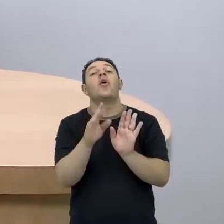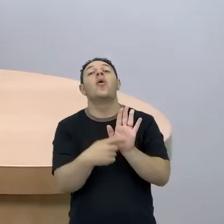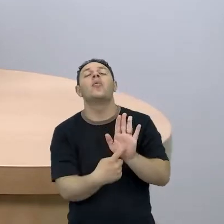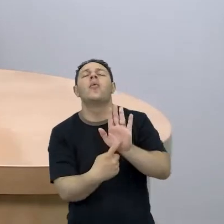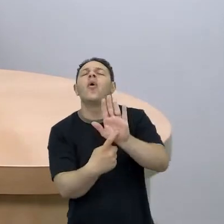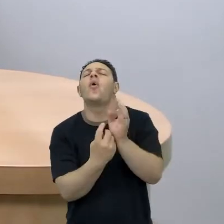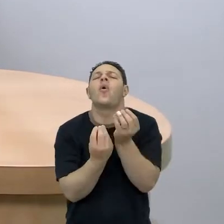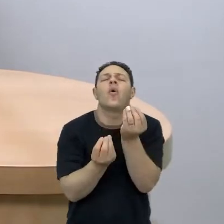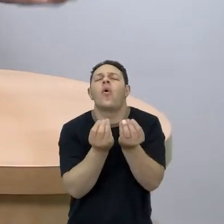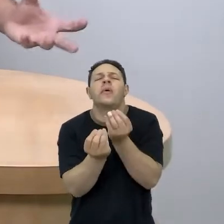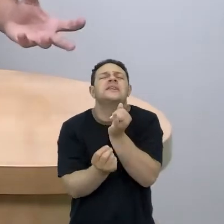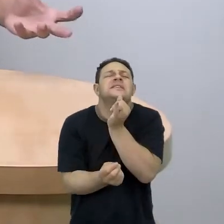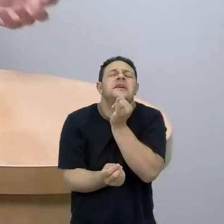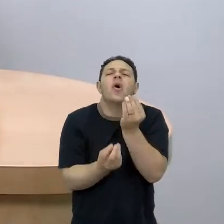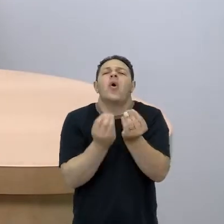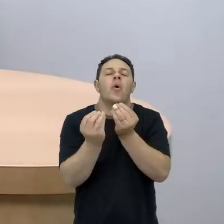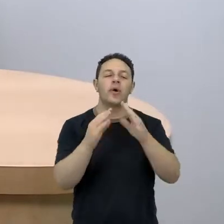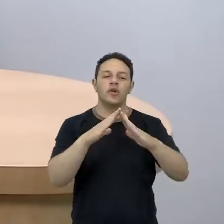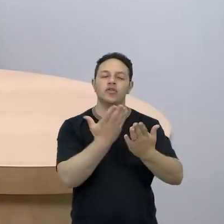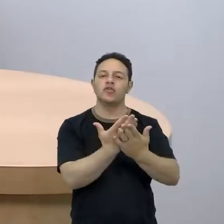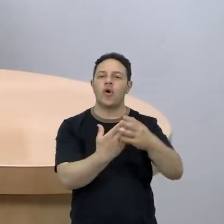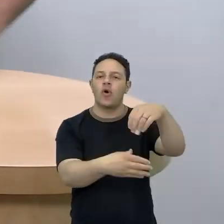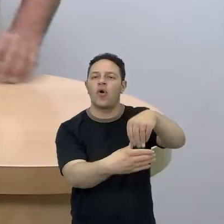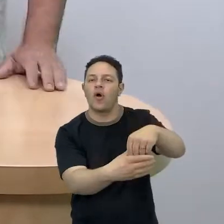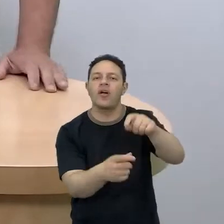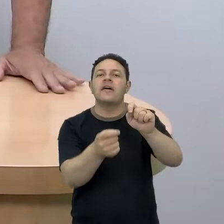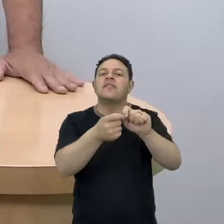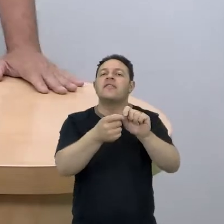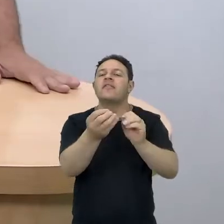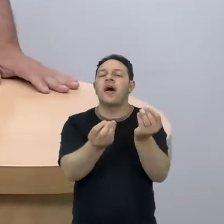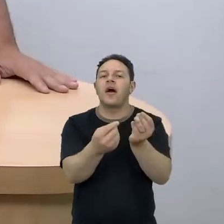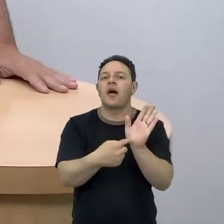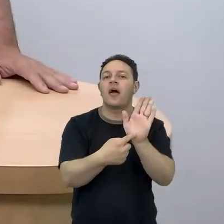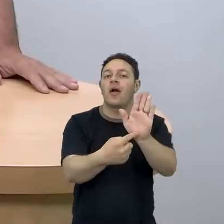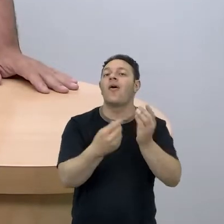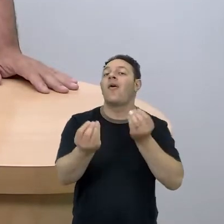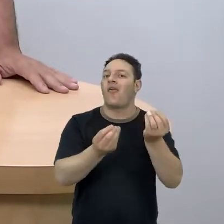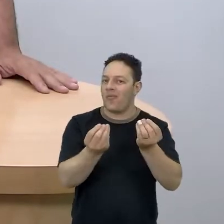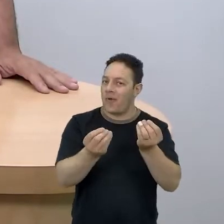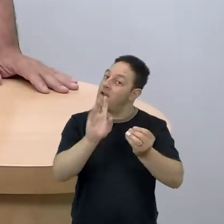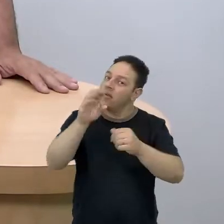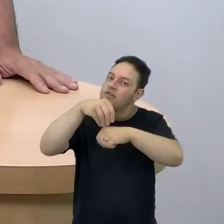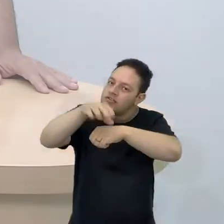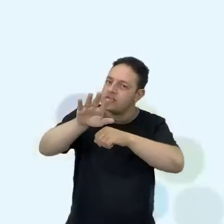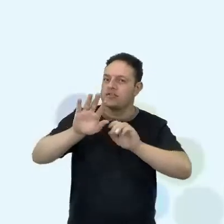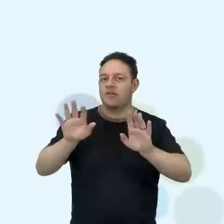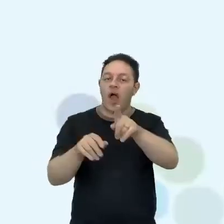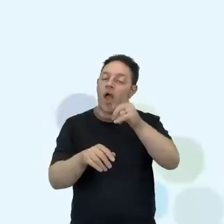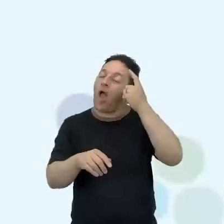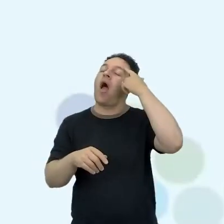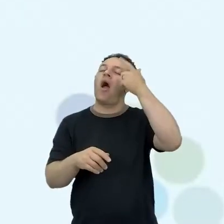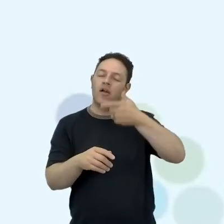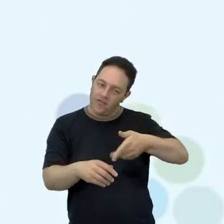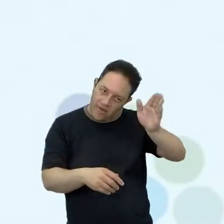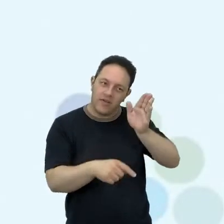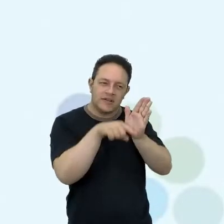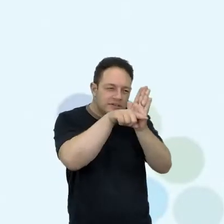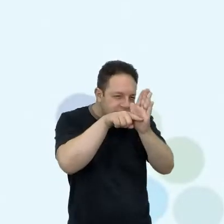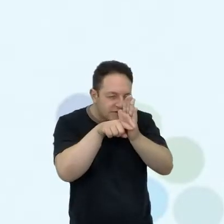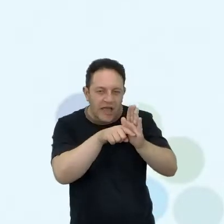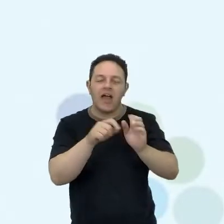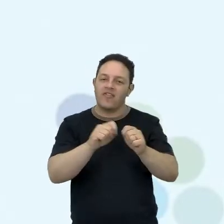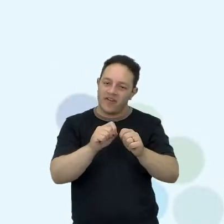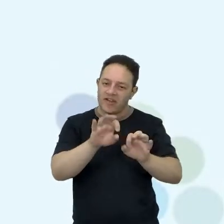apresentação para a comunidade escolar. Tá? Muito bem. Não esqueçam de garantir que alguns pontos fundamentais devem constar